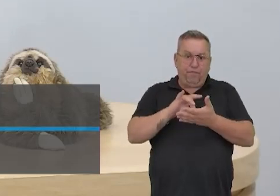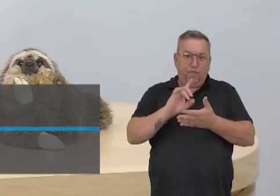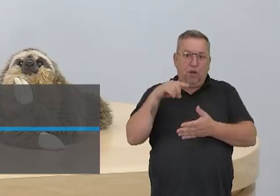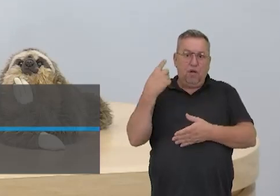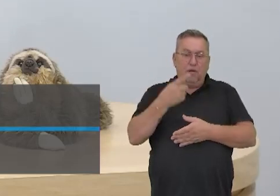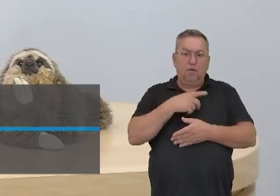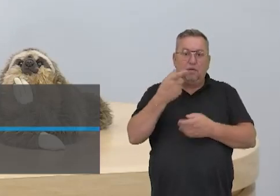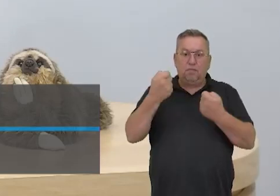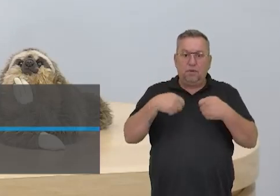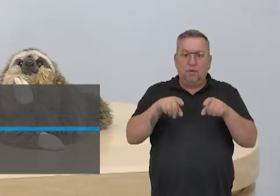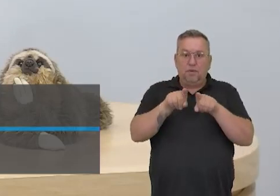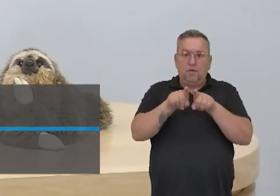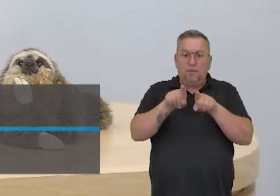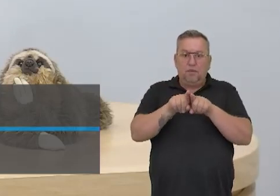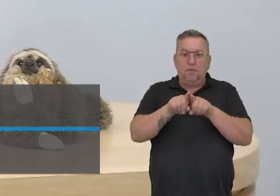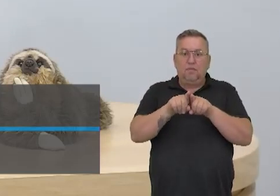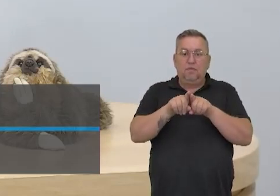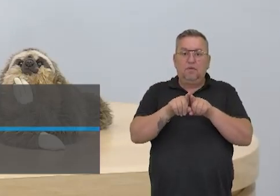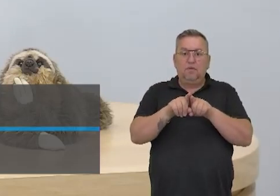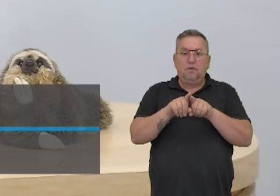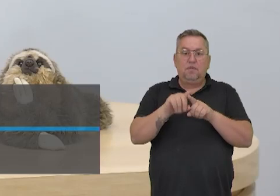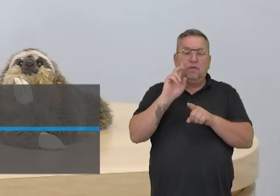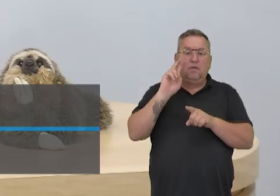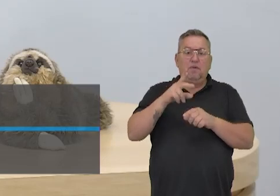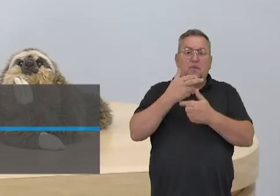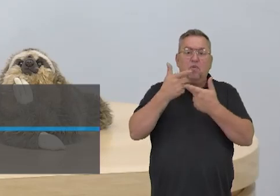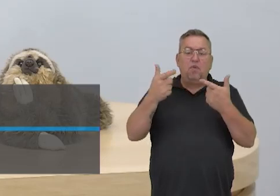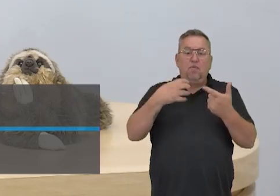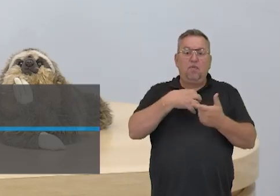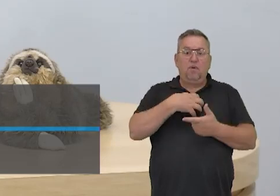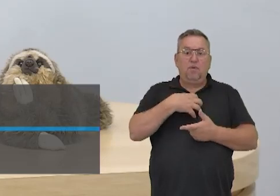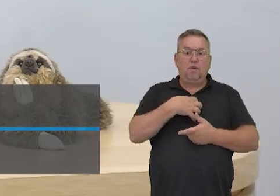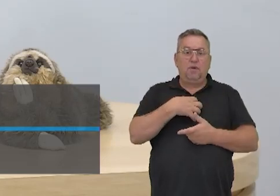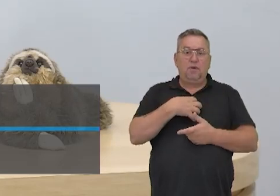nós precisamos dar conta disso, de alguma forma, né?